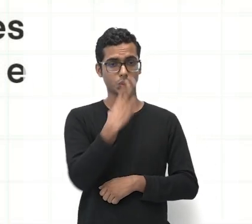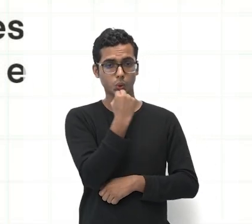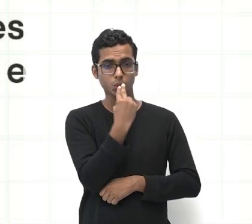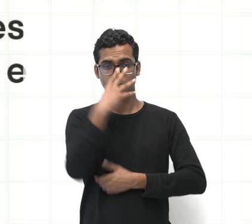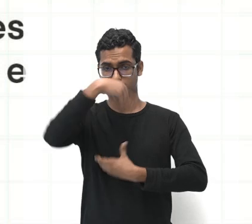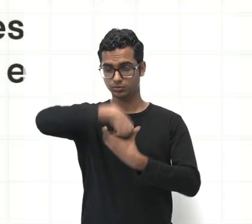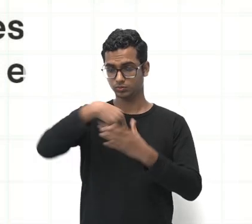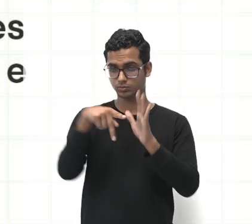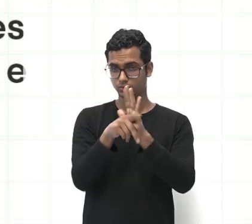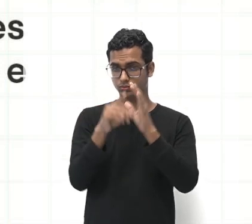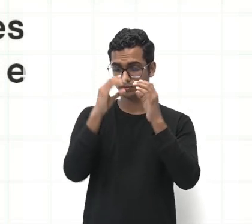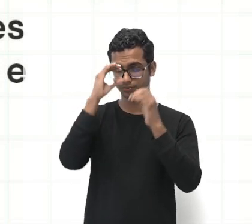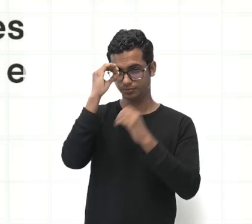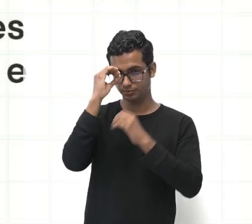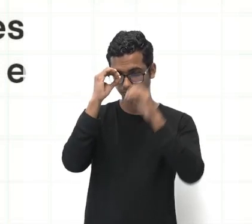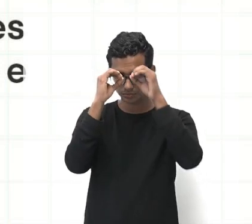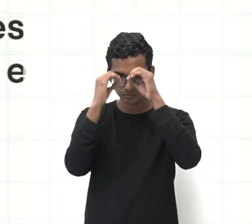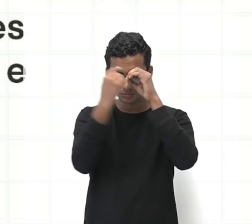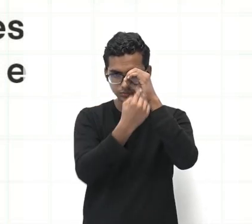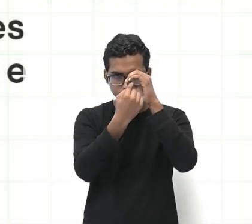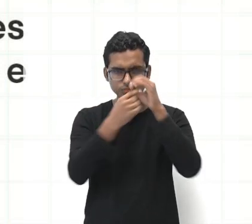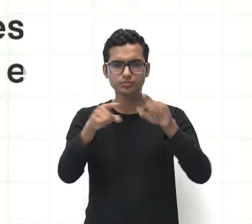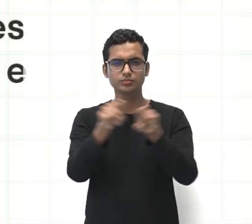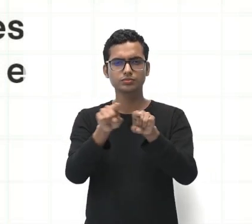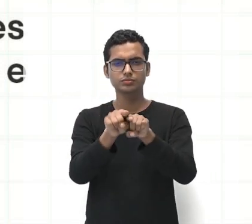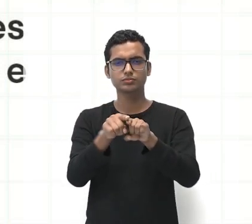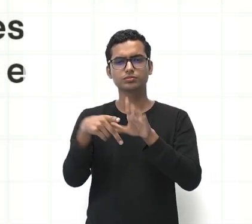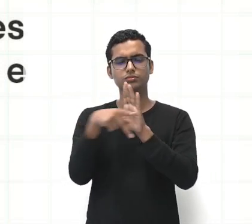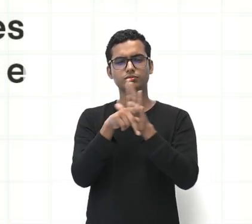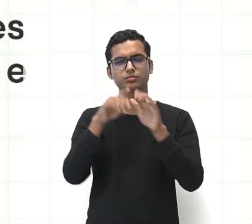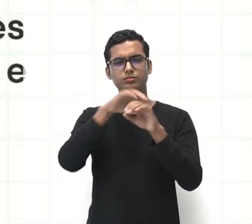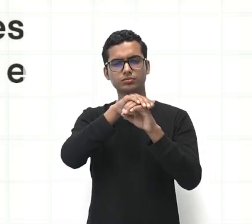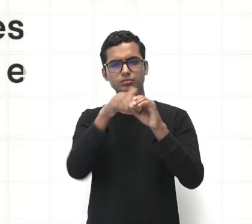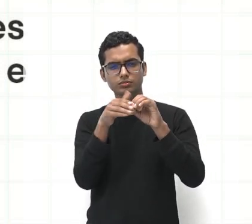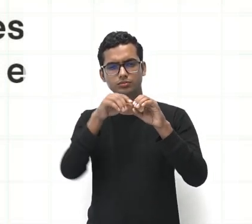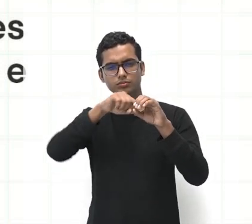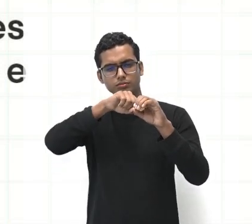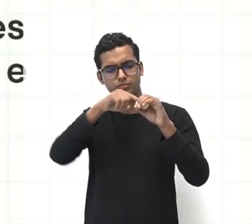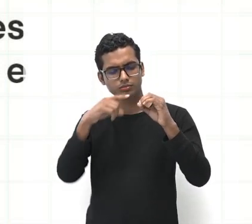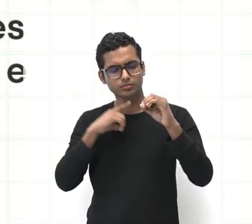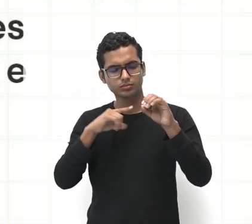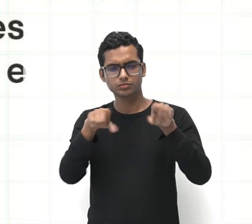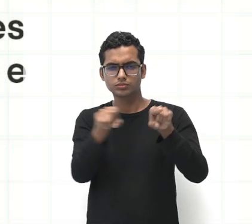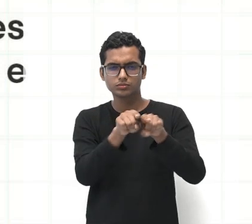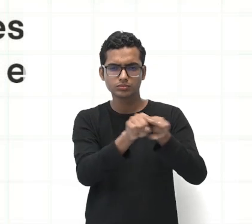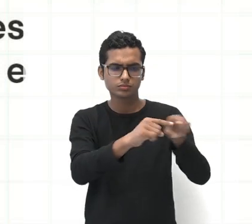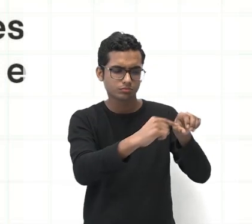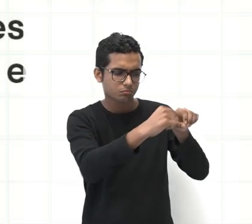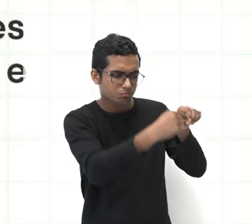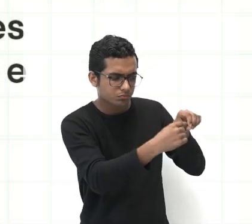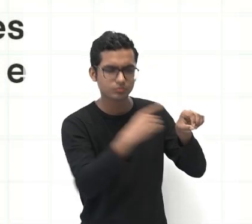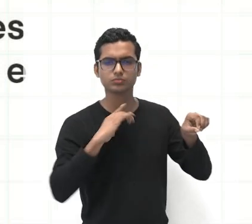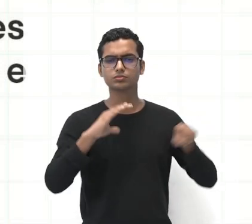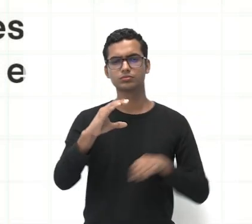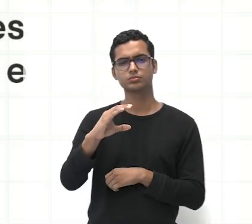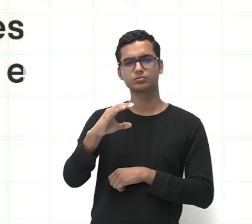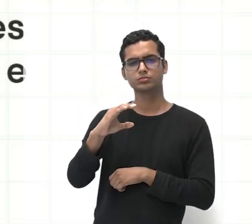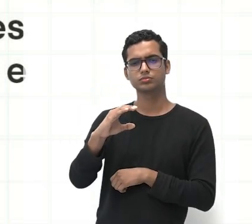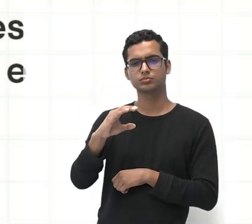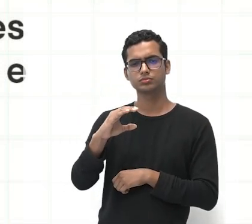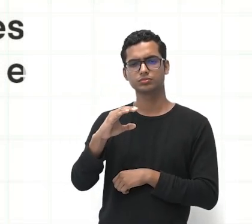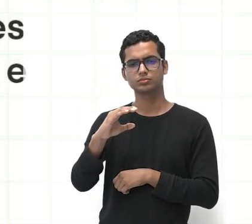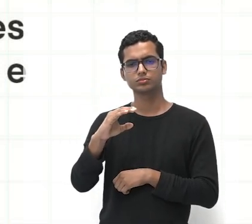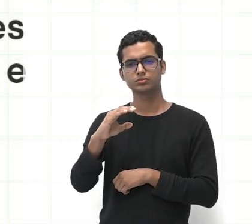olho, e o corpo ciliar. Temos aqui essa parte superior e a parte inferior. Então, a junção dessas